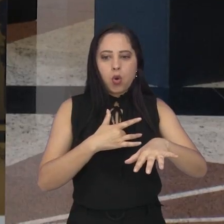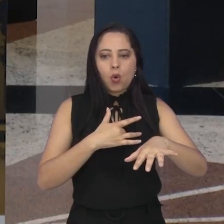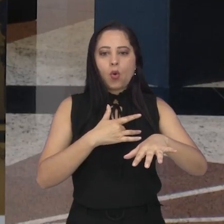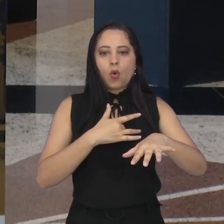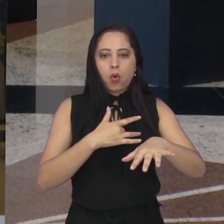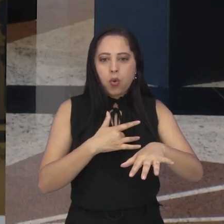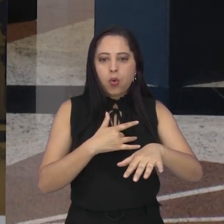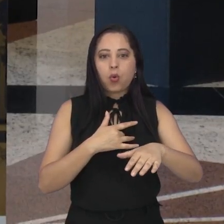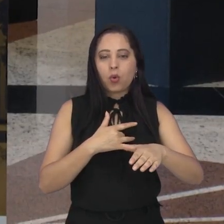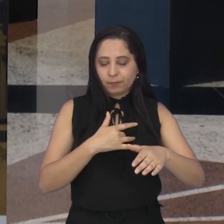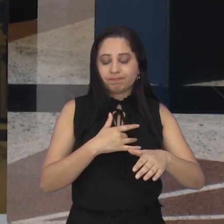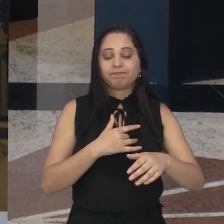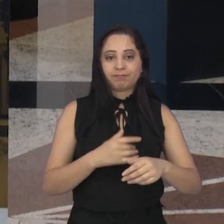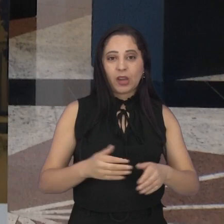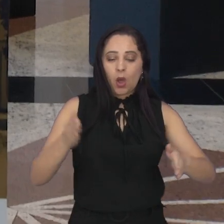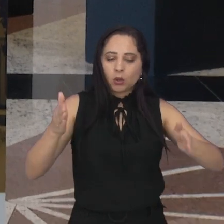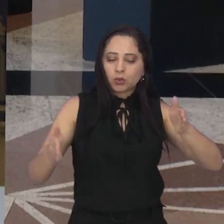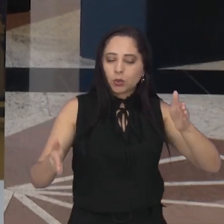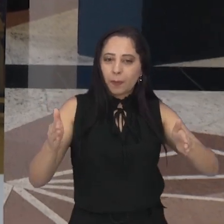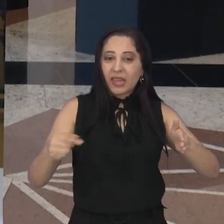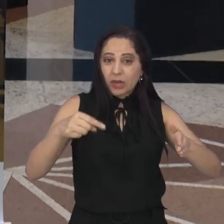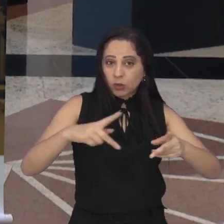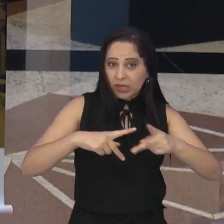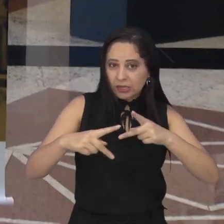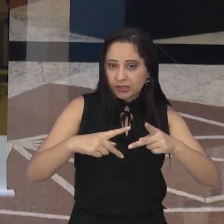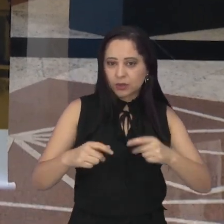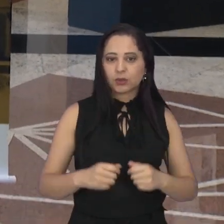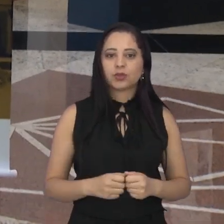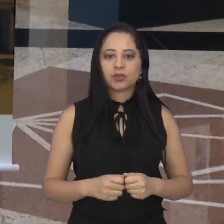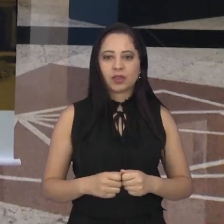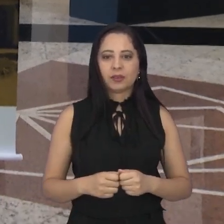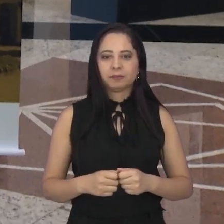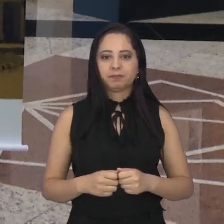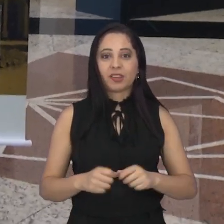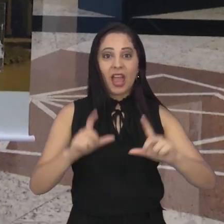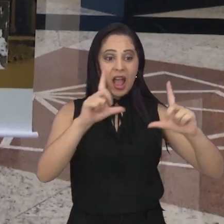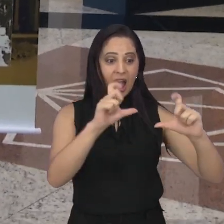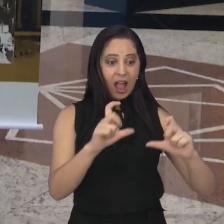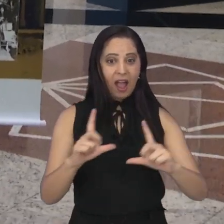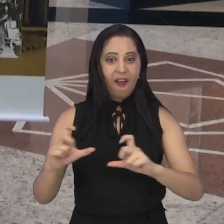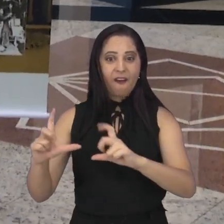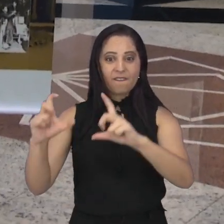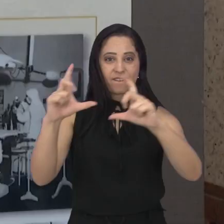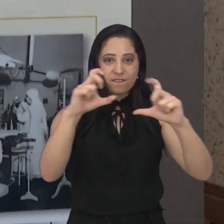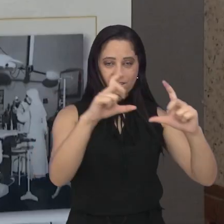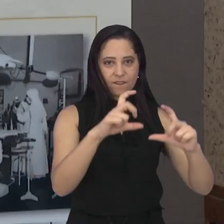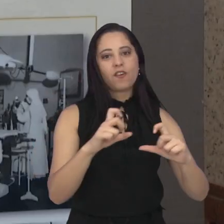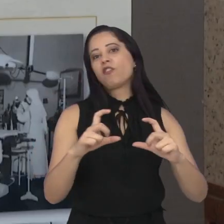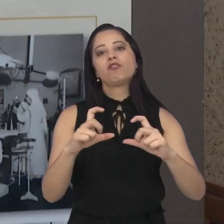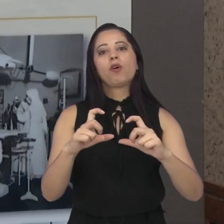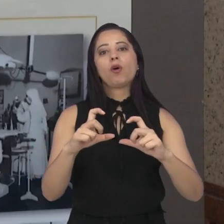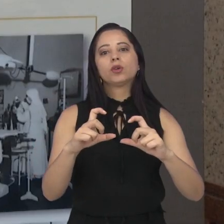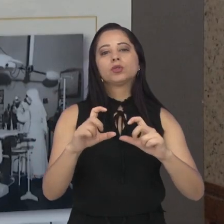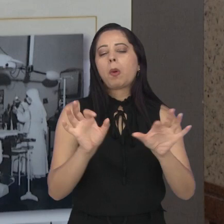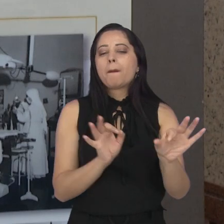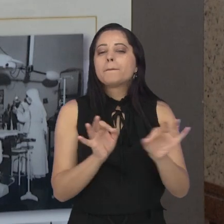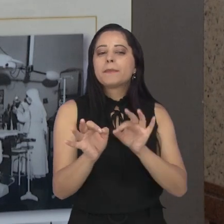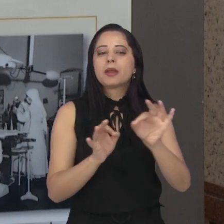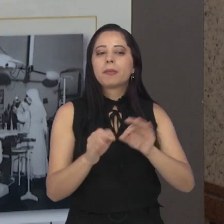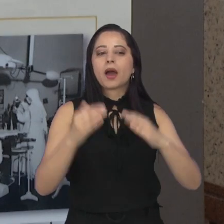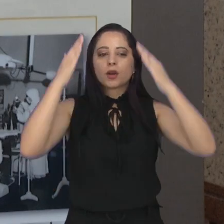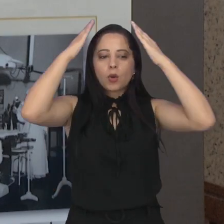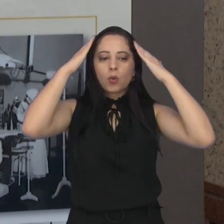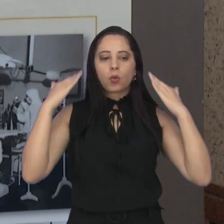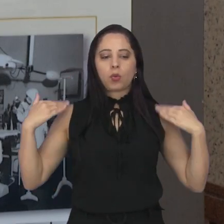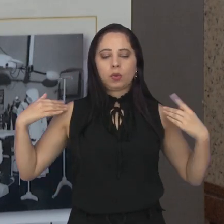que retrata a história do combate à tuberculose durante a fase sanatorial do nosso município. A mostra, organizada